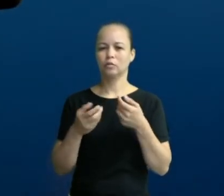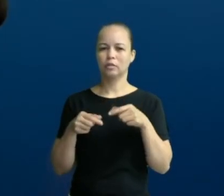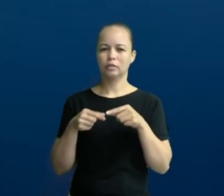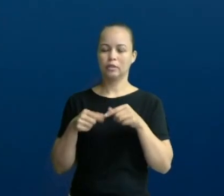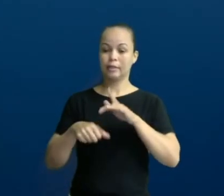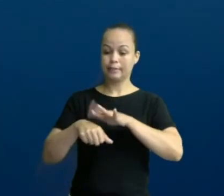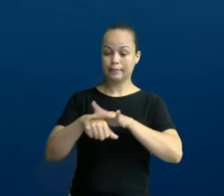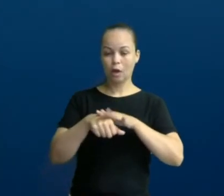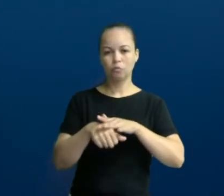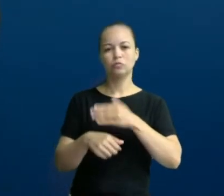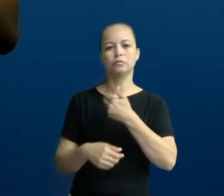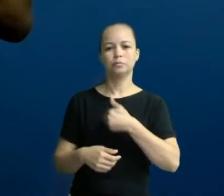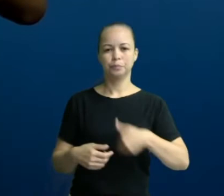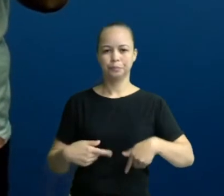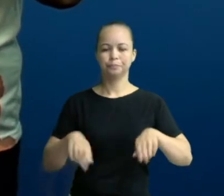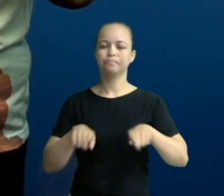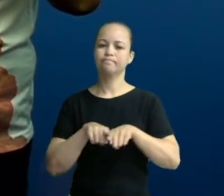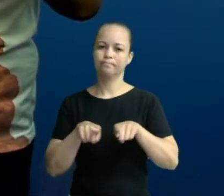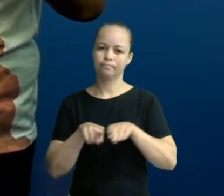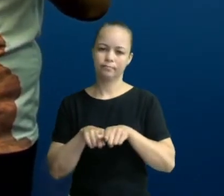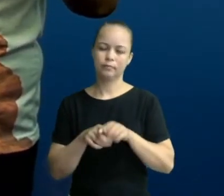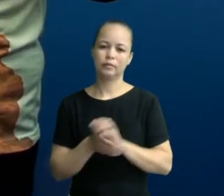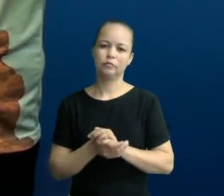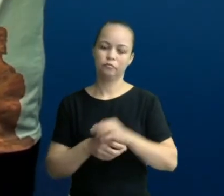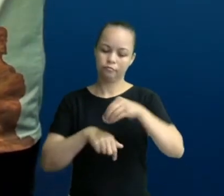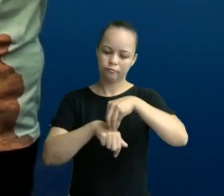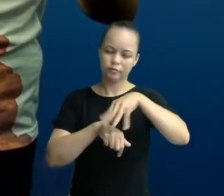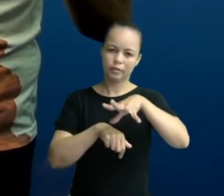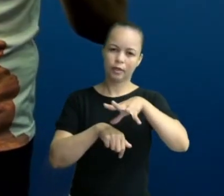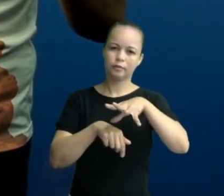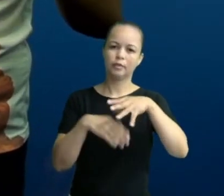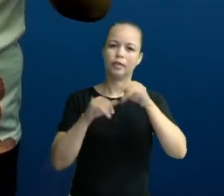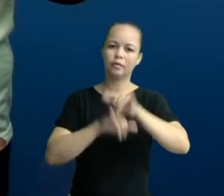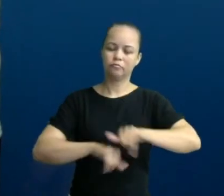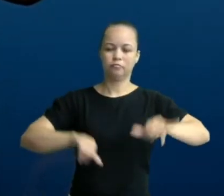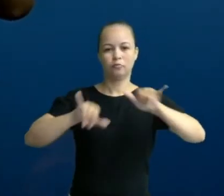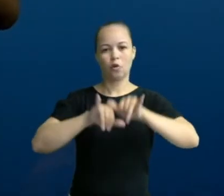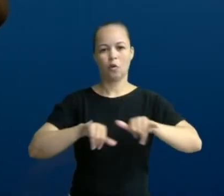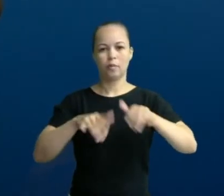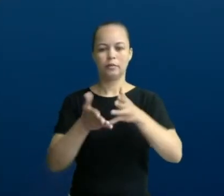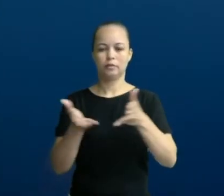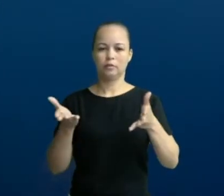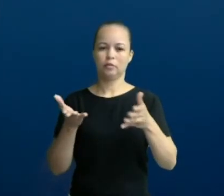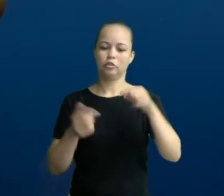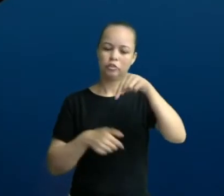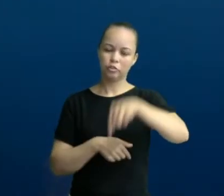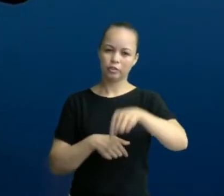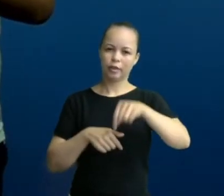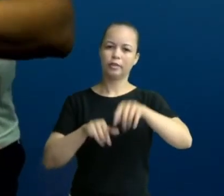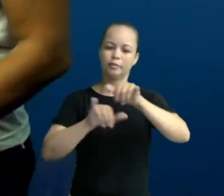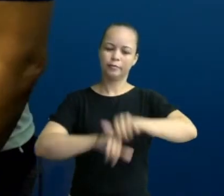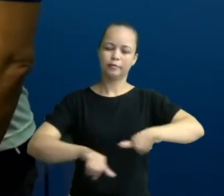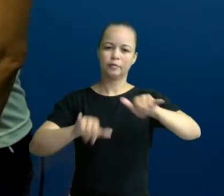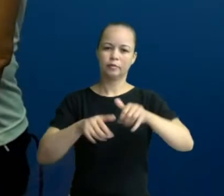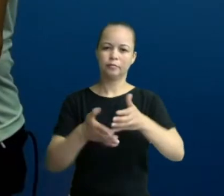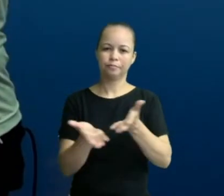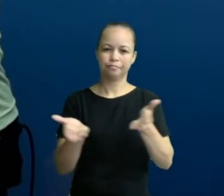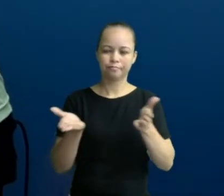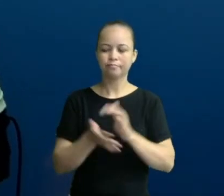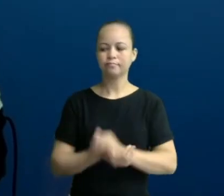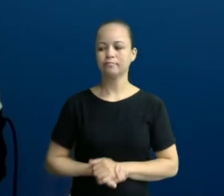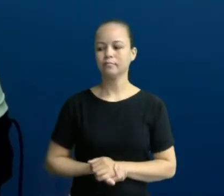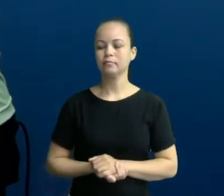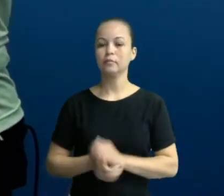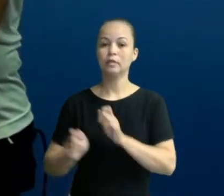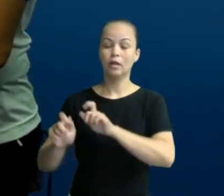de saúde pública. Então, fica a dica, fica essa informação, e a gente está aqui para isso, justamente, que dar essa luz. Por favor,